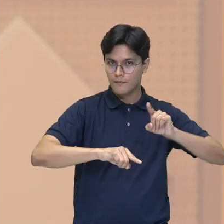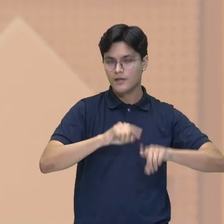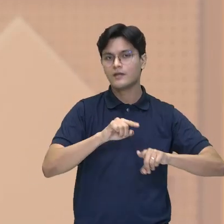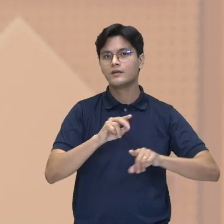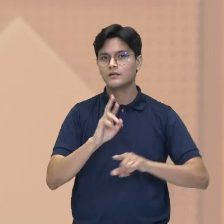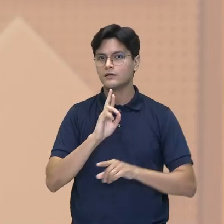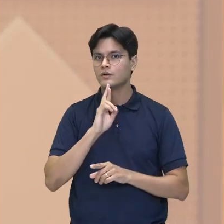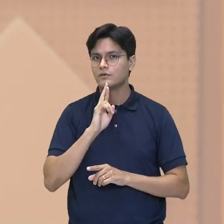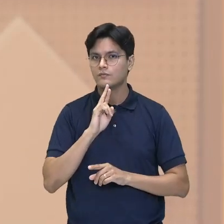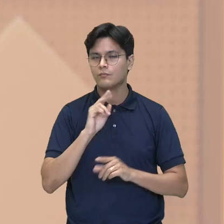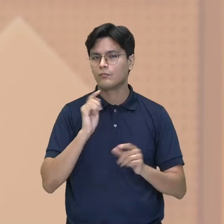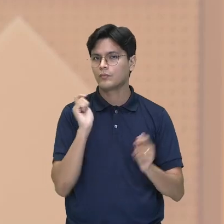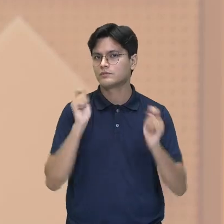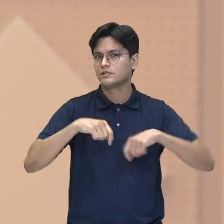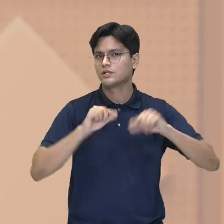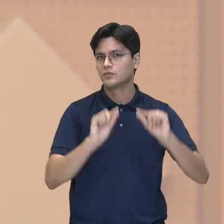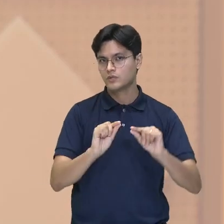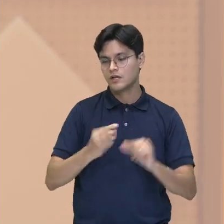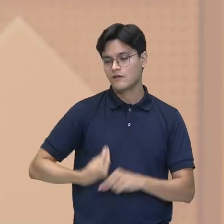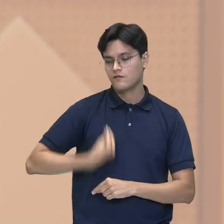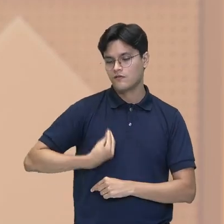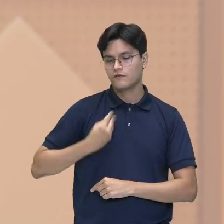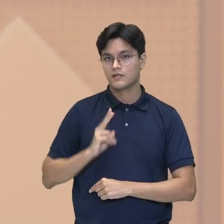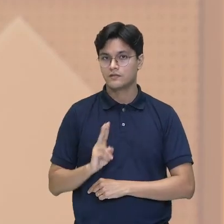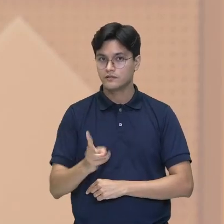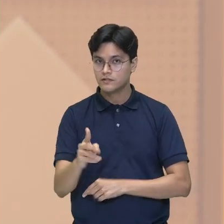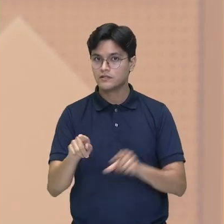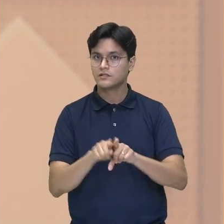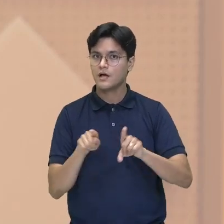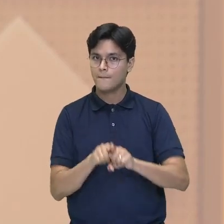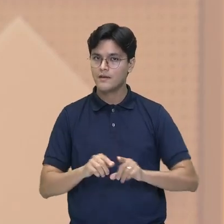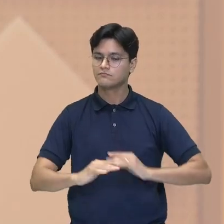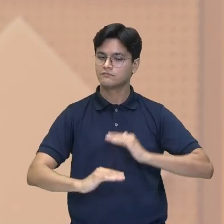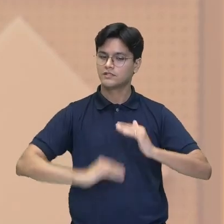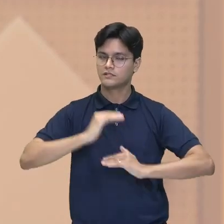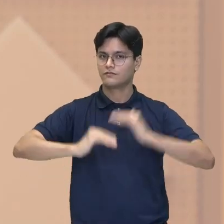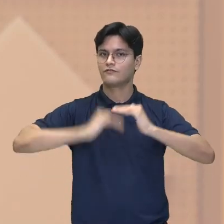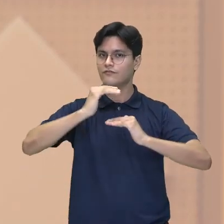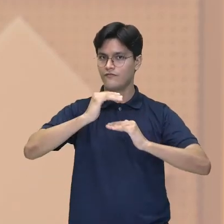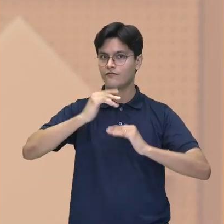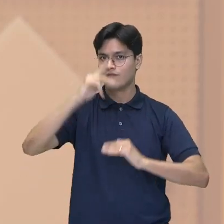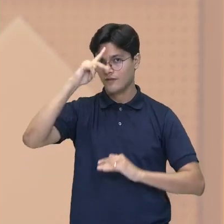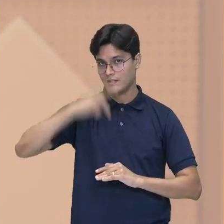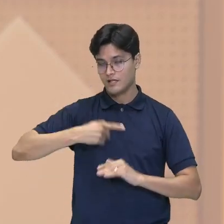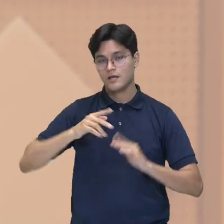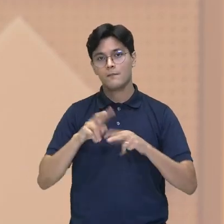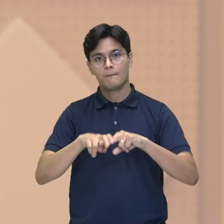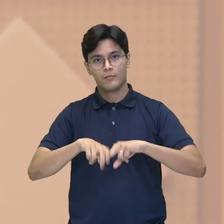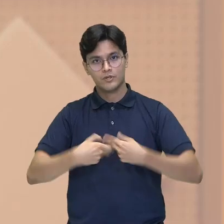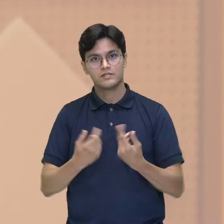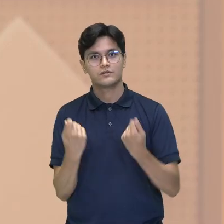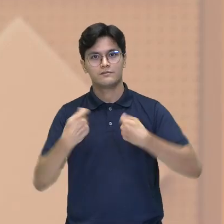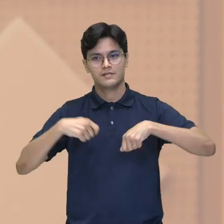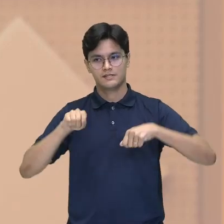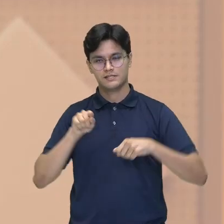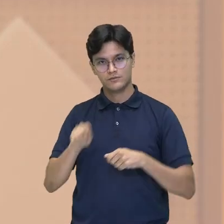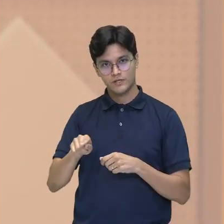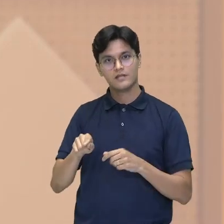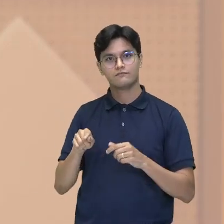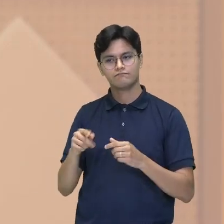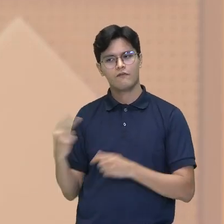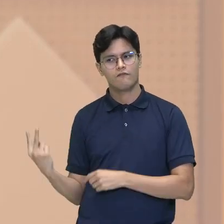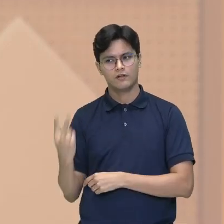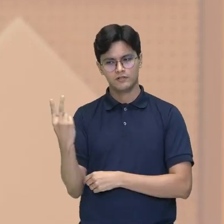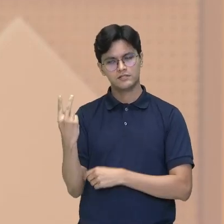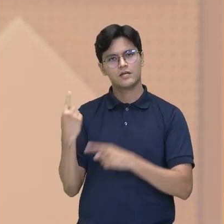e sobreviver, por conta disso, ele deve ser valorizado através da racionalidade, da exaltação da